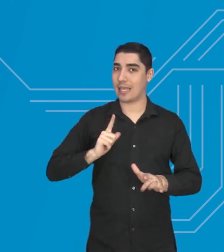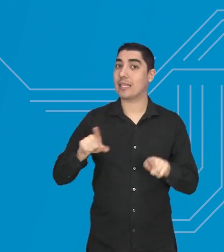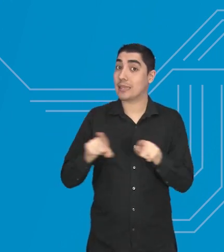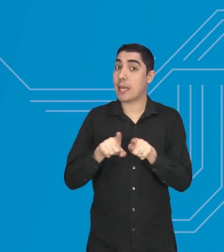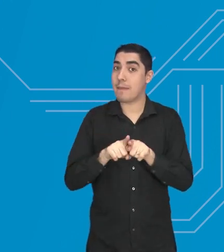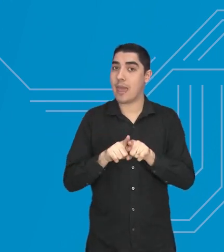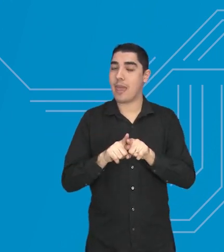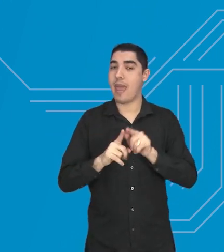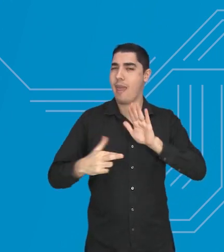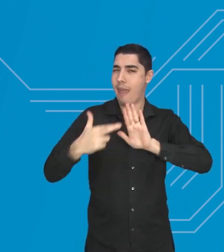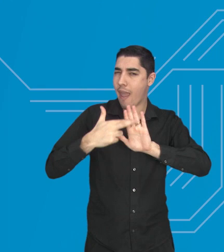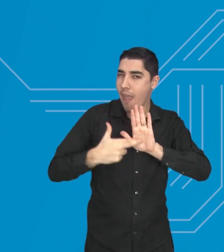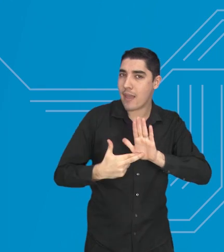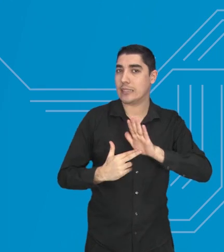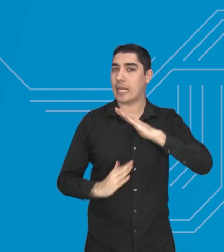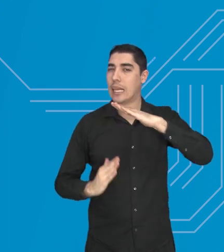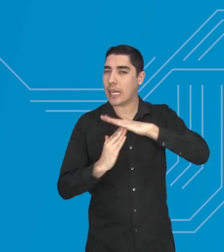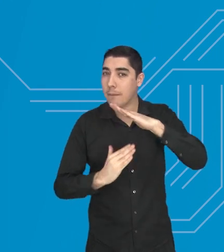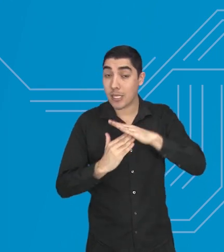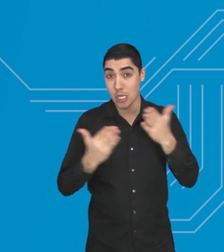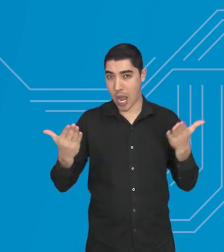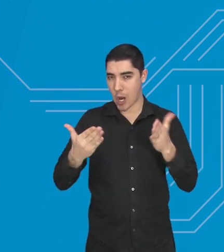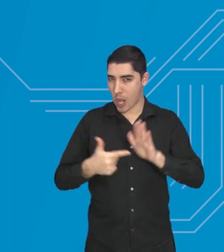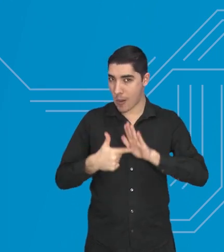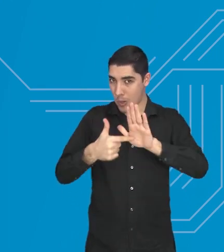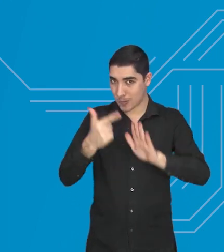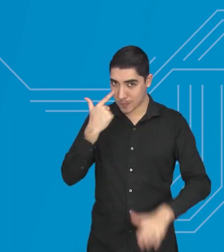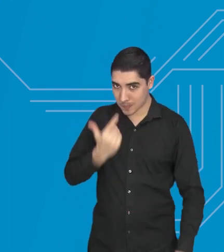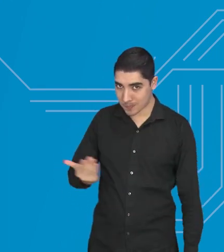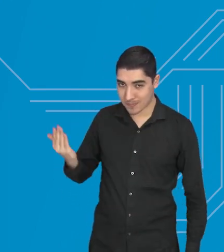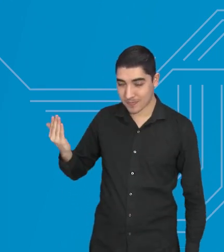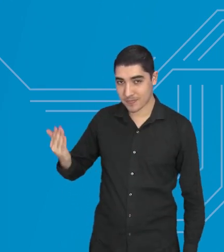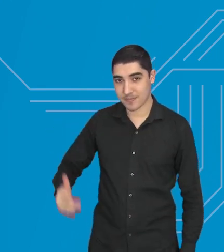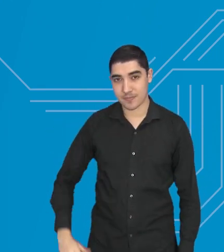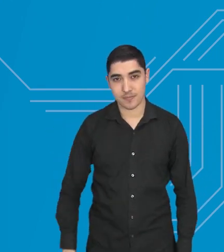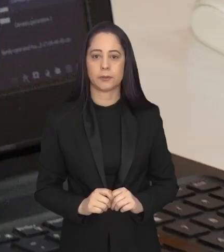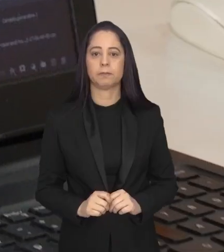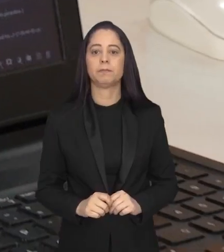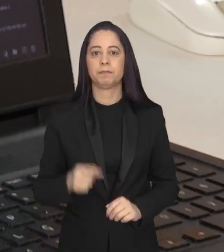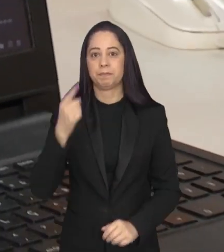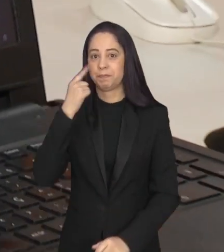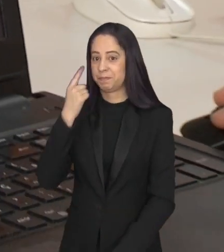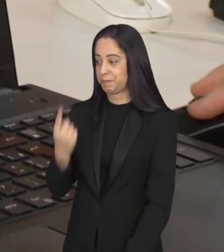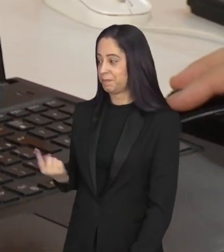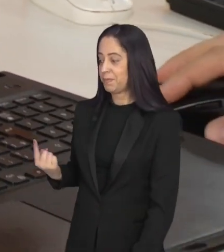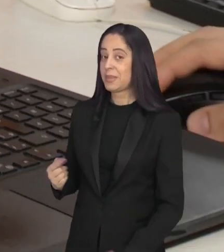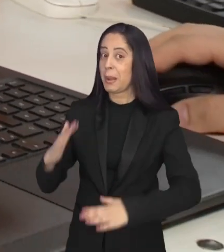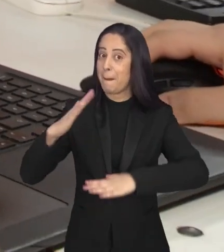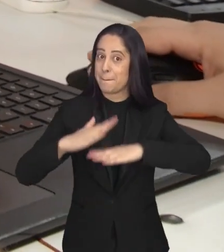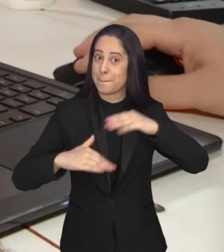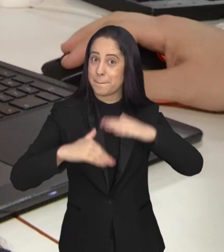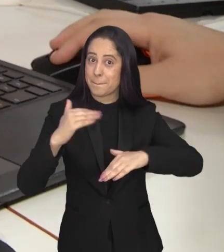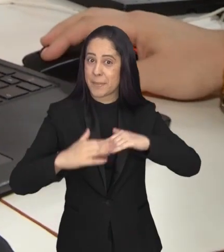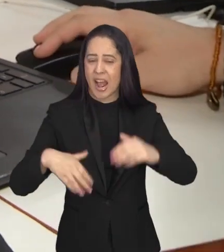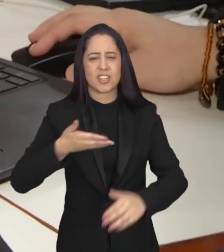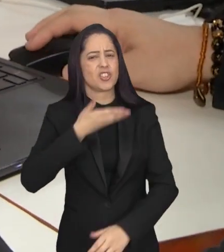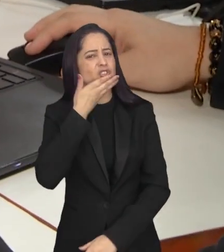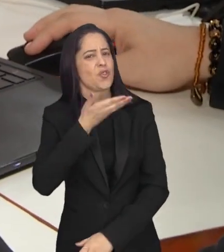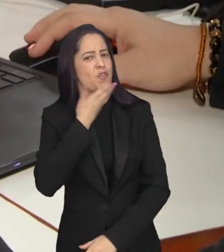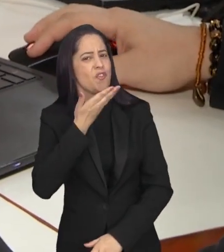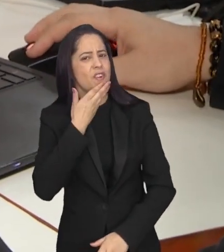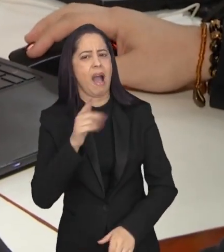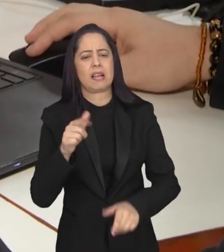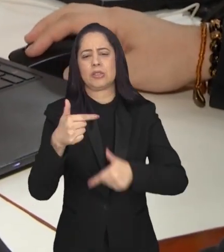impõe uns limites e cuidados. É o que a gente te mostra agora na reportagem. Uma solução prática para todos os